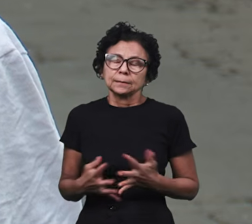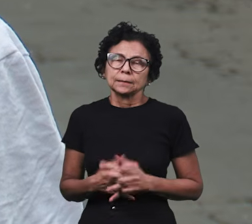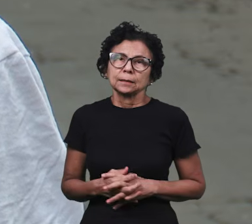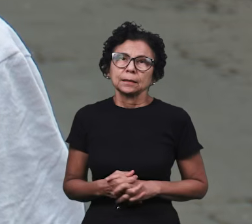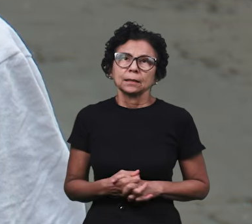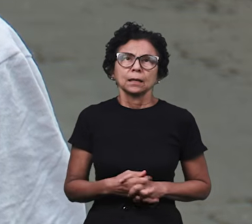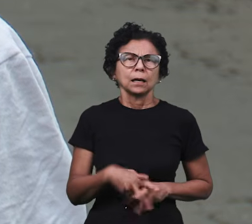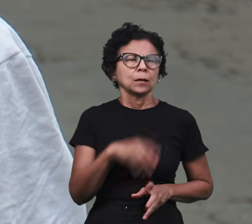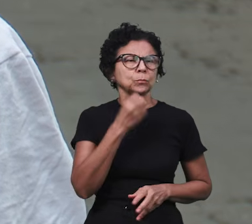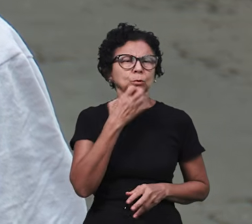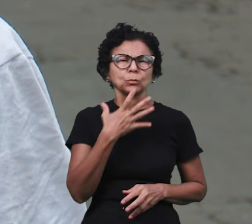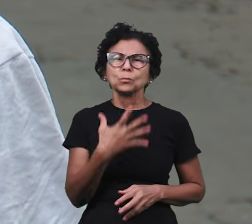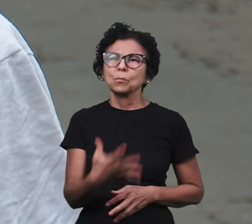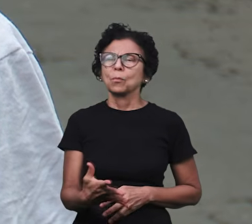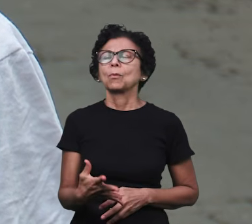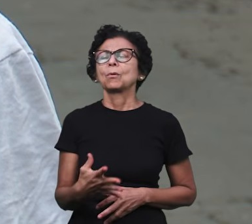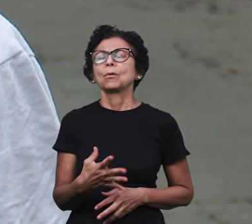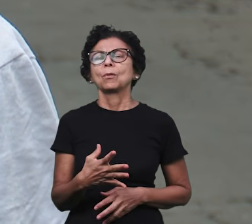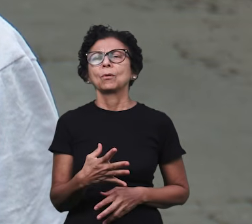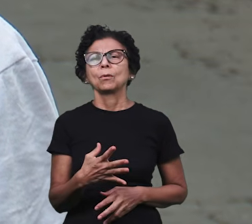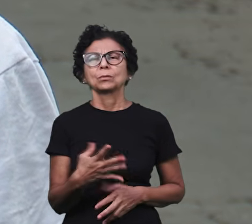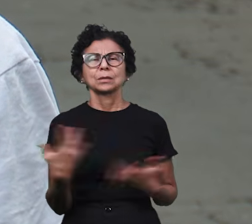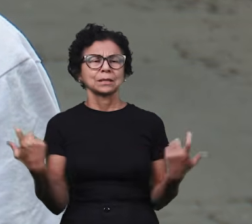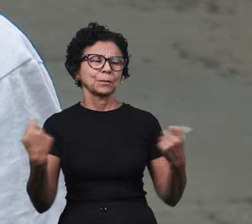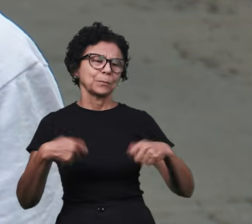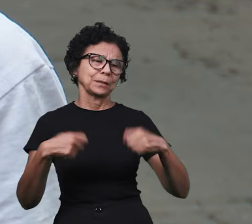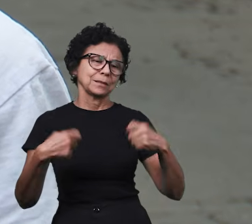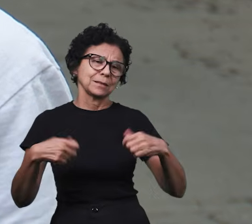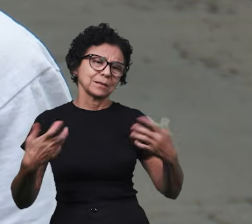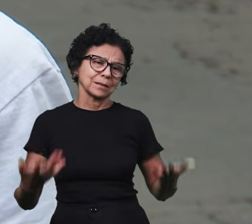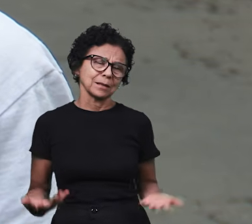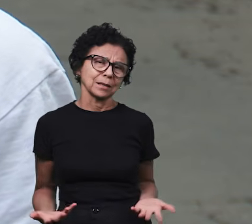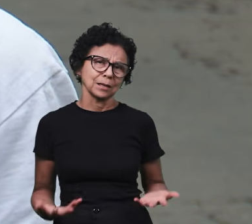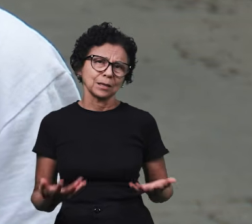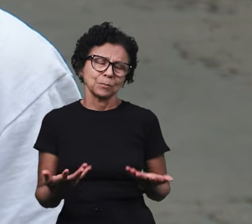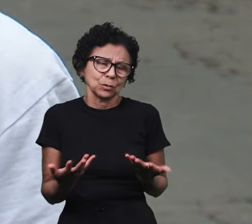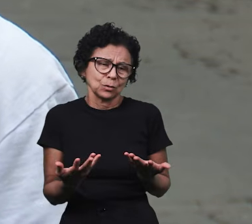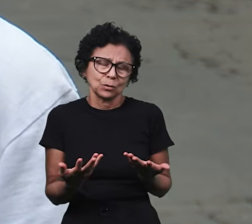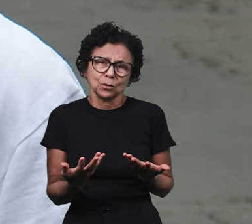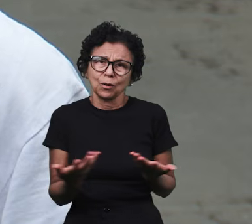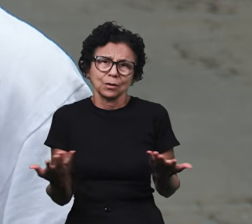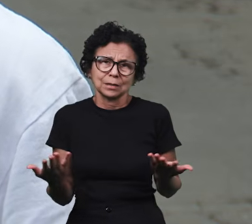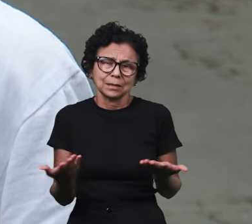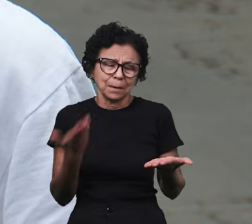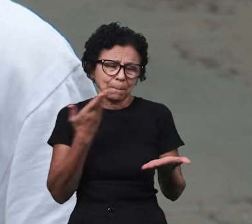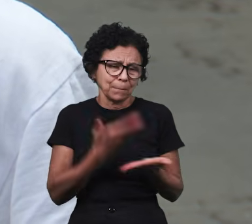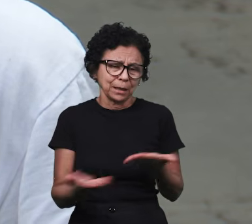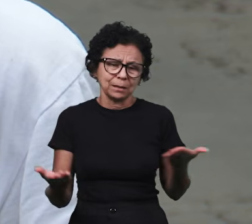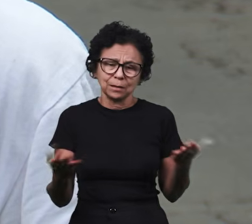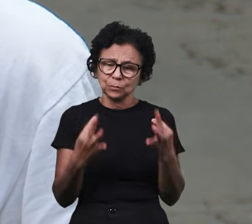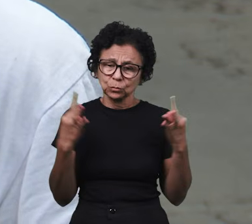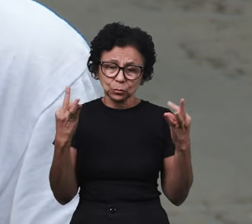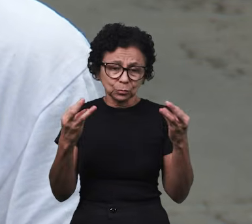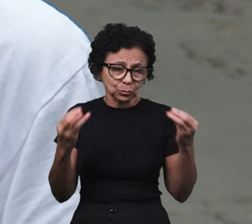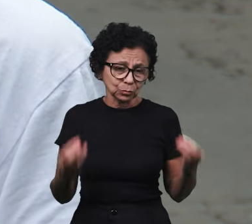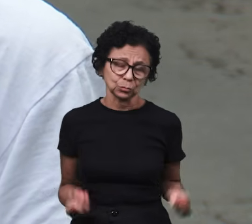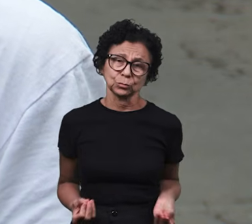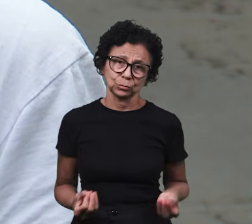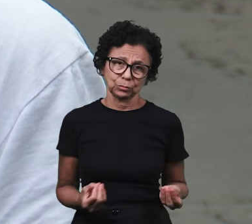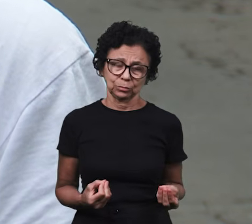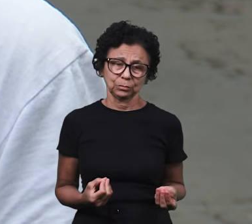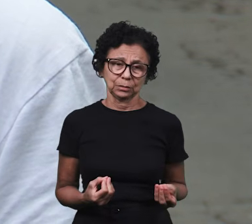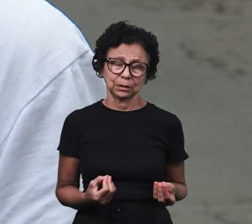estamos precisando, nós estamos desalojados, eu estou sendo acolhida embaixo no grupo e